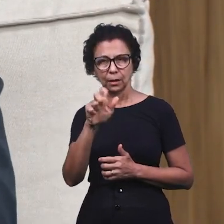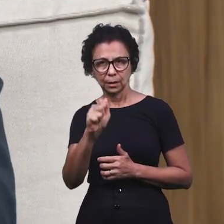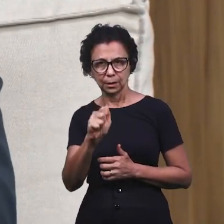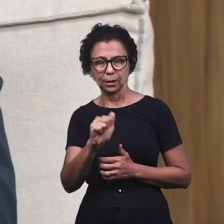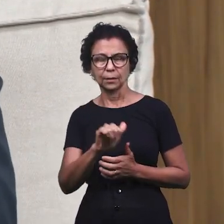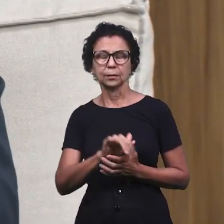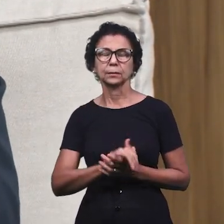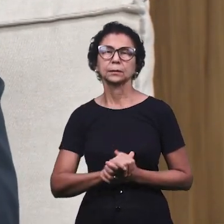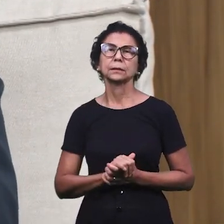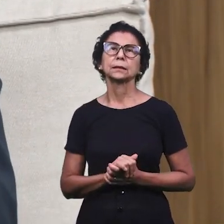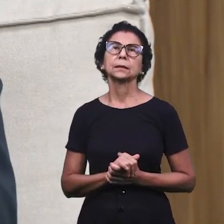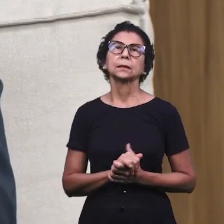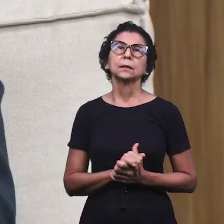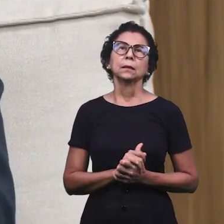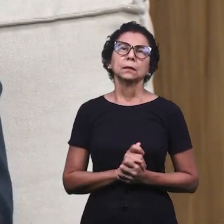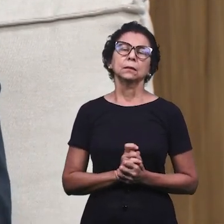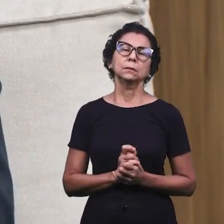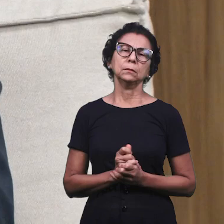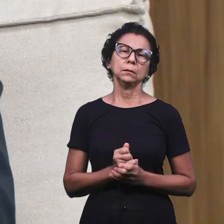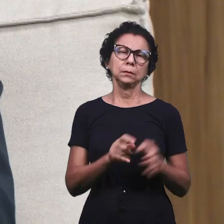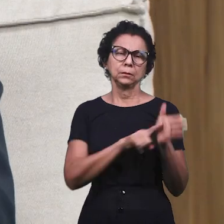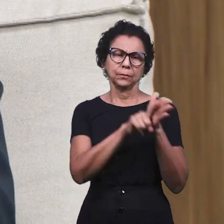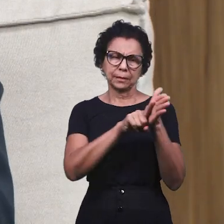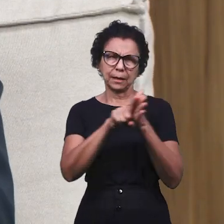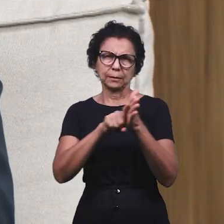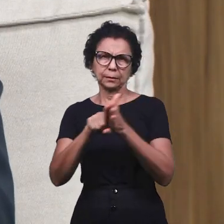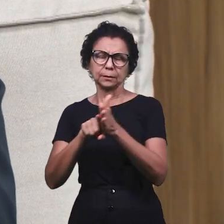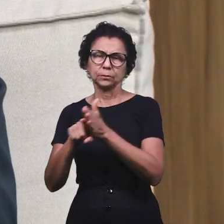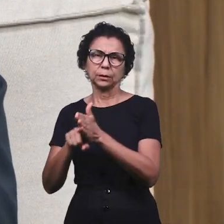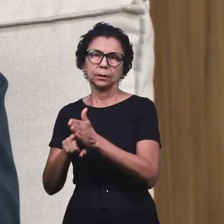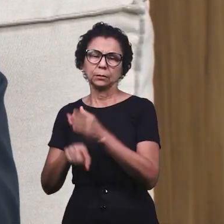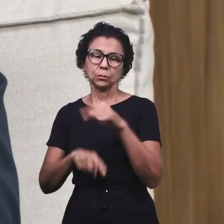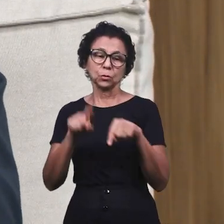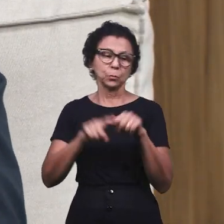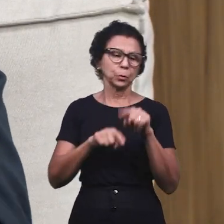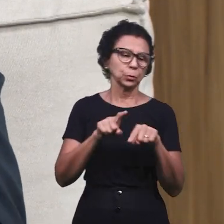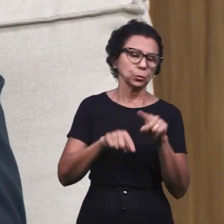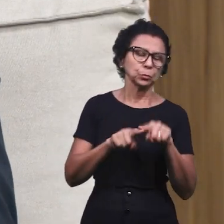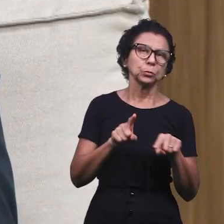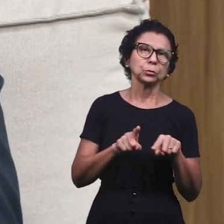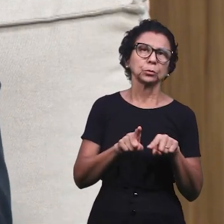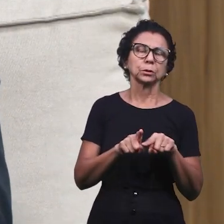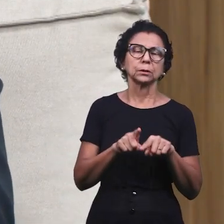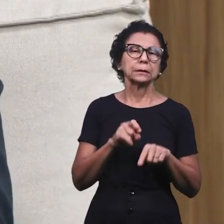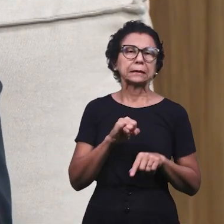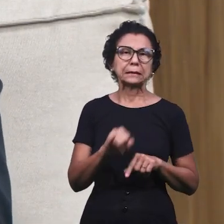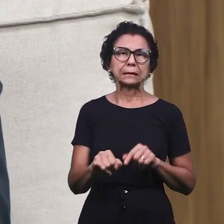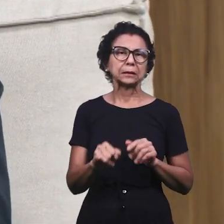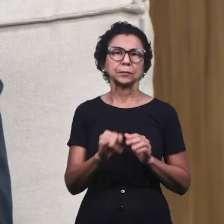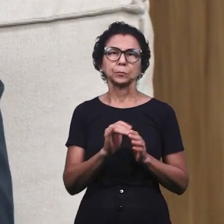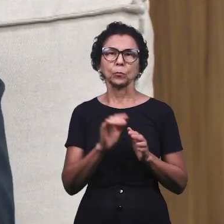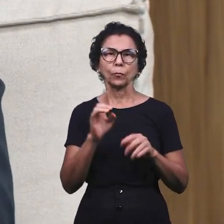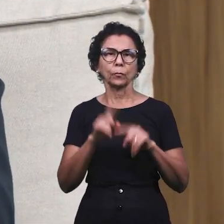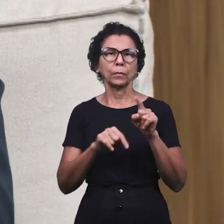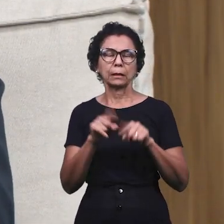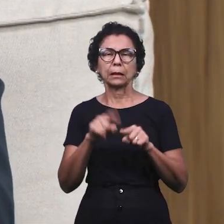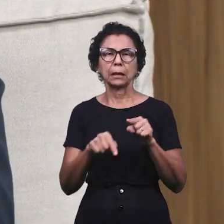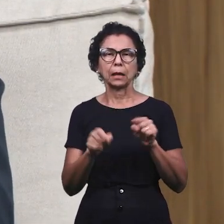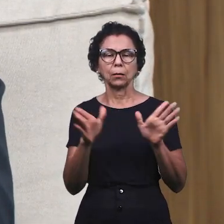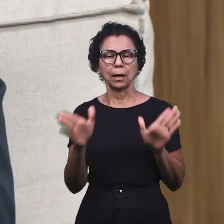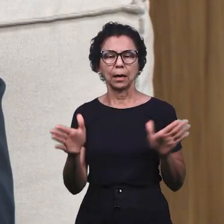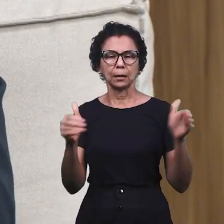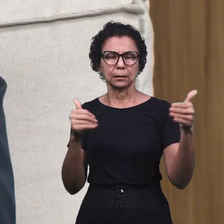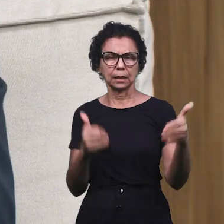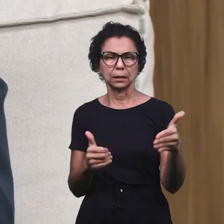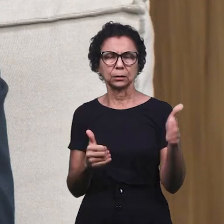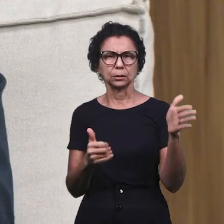nome chamado na alfândega, mas... trazendo para o juridiquês, e quando não tem formado ainda uma